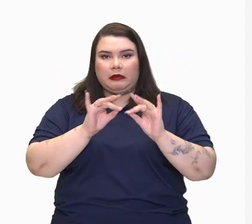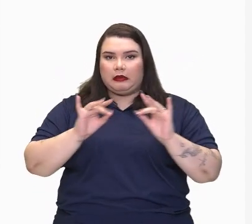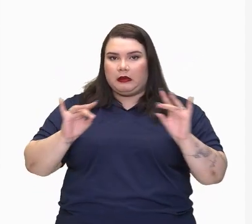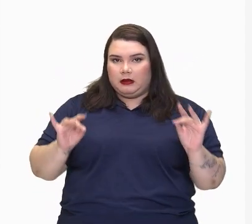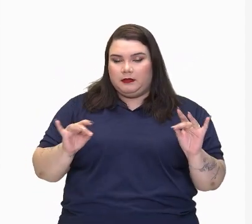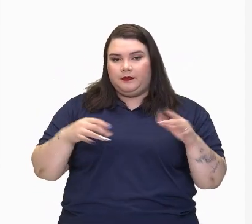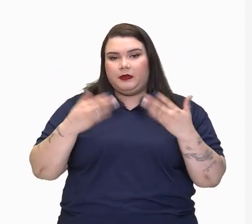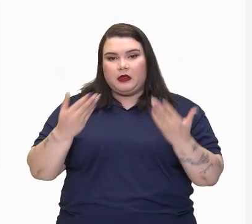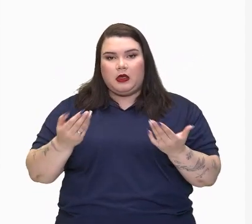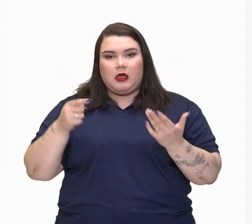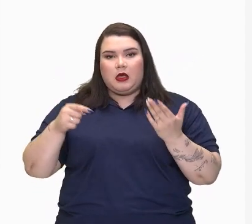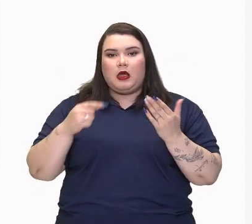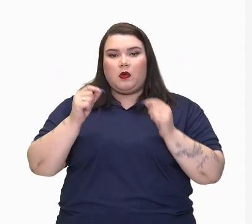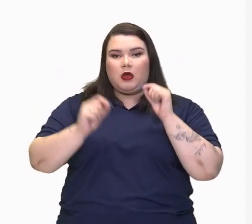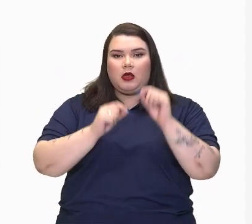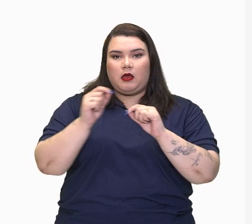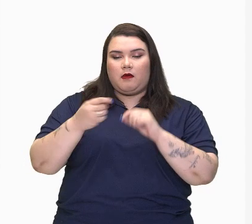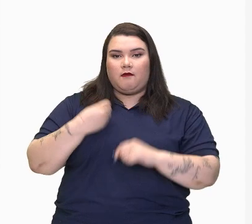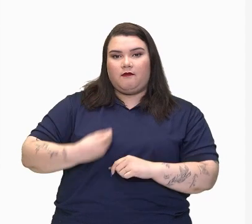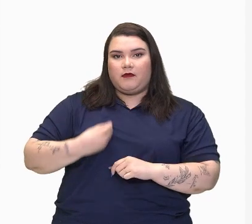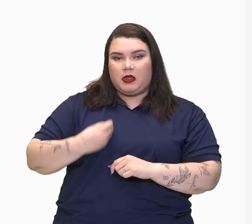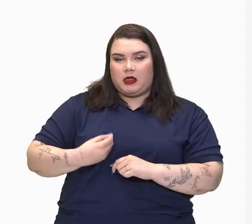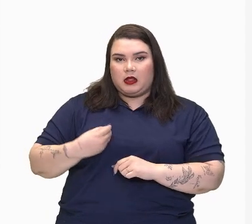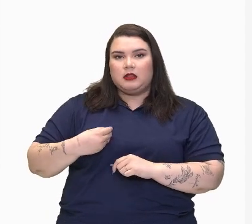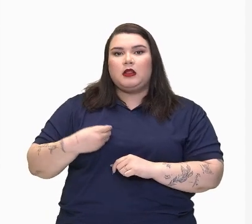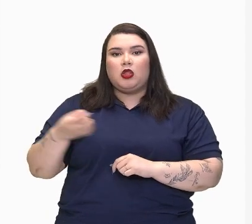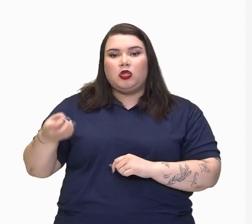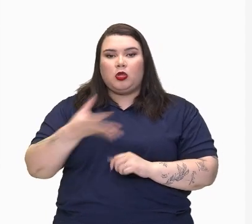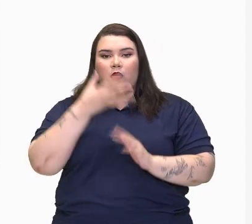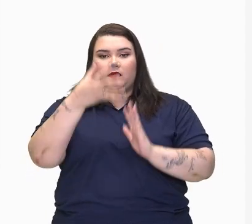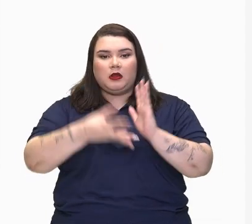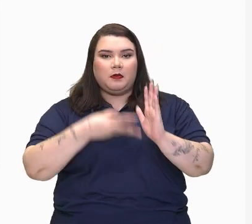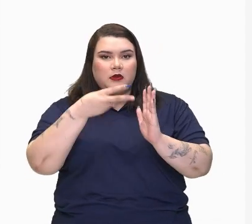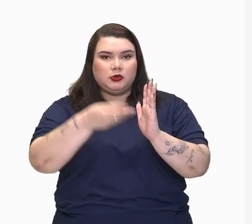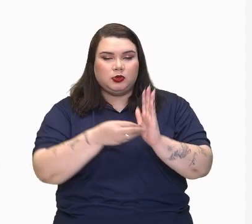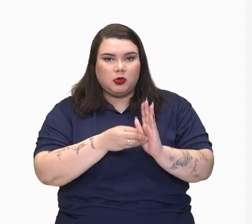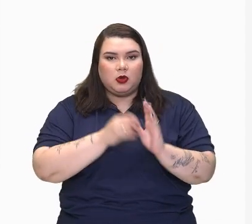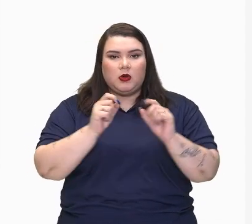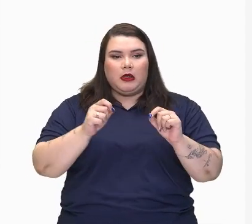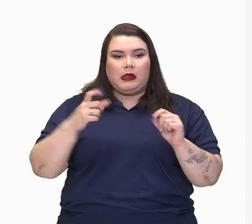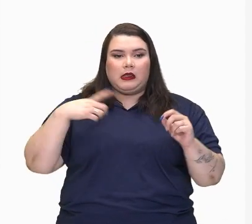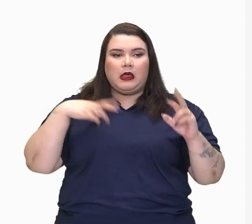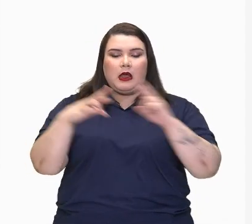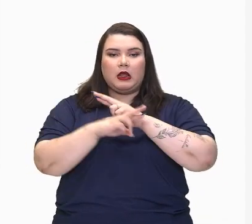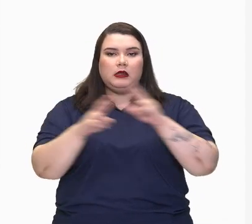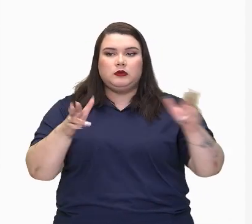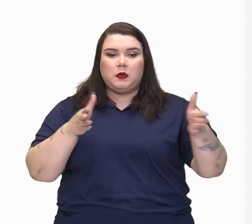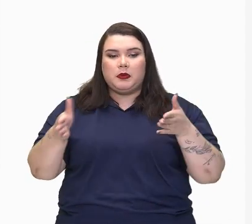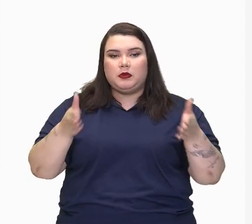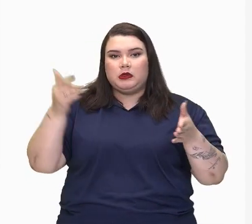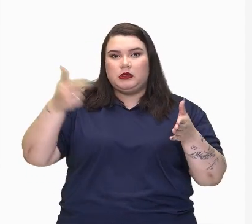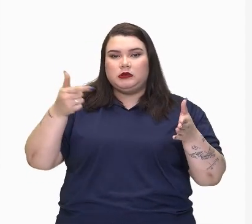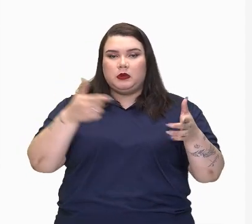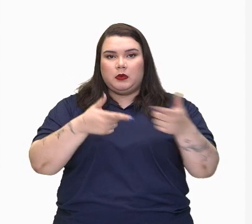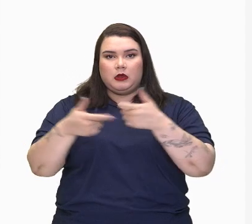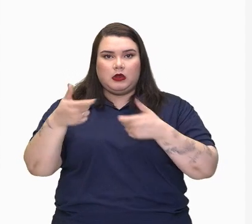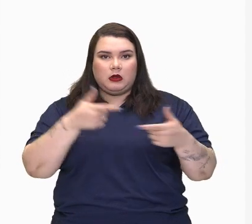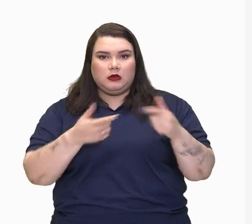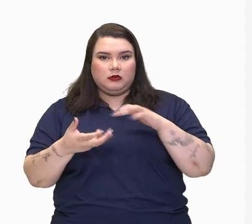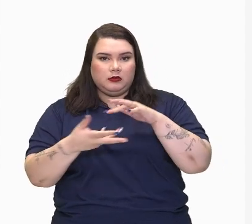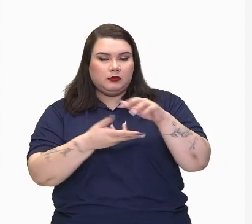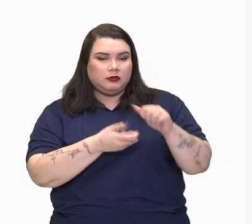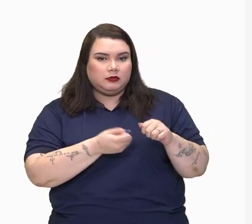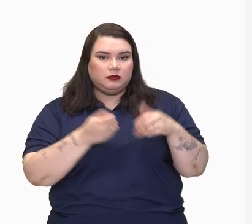ideia da Amazônia na Segunda Guerra Mundial, essa ideia do látex, essa ideia da borracha, desde sempre a